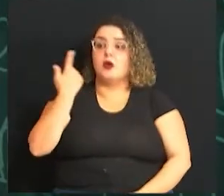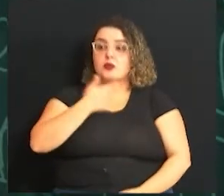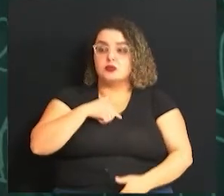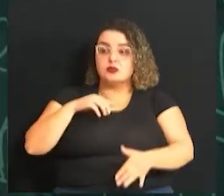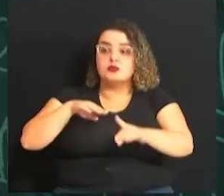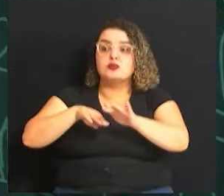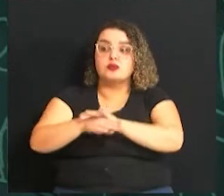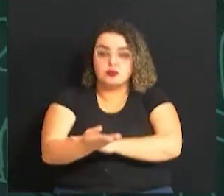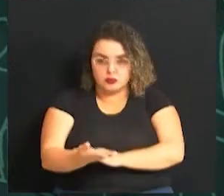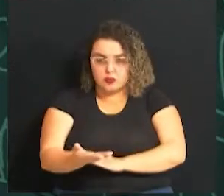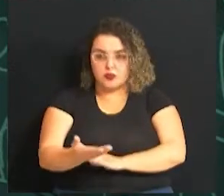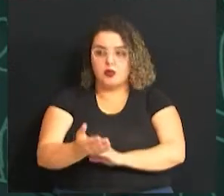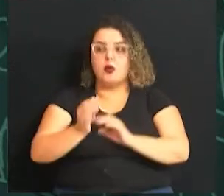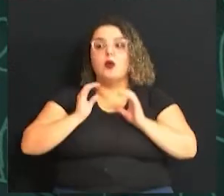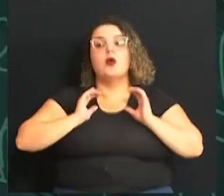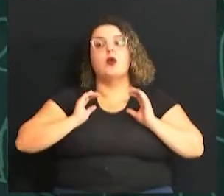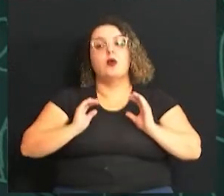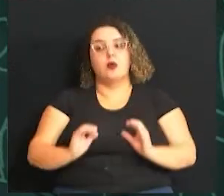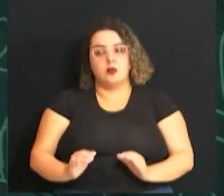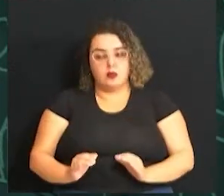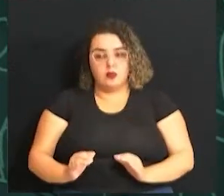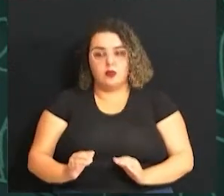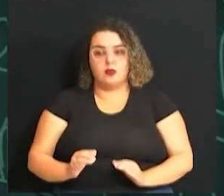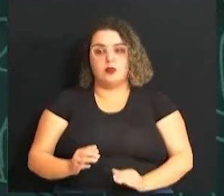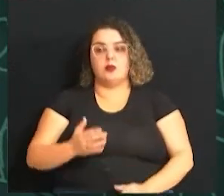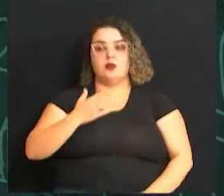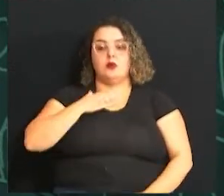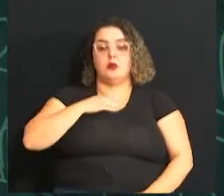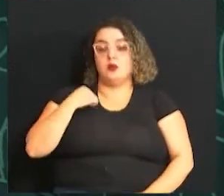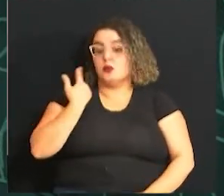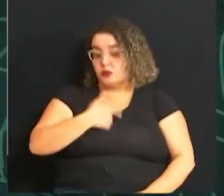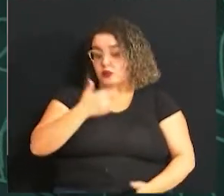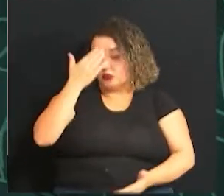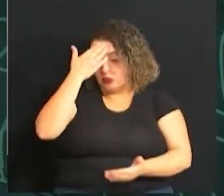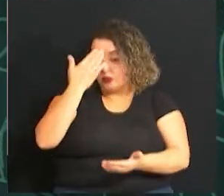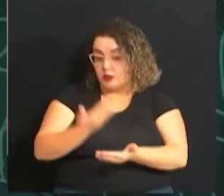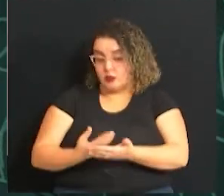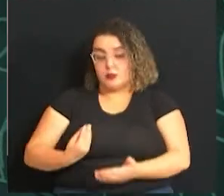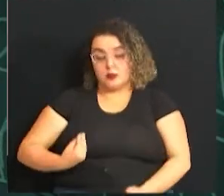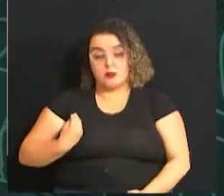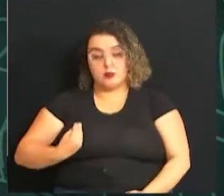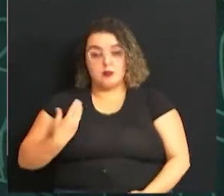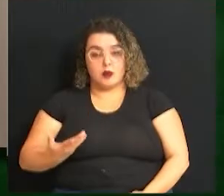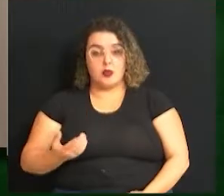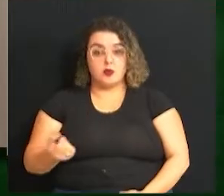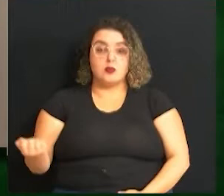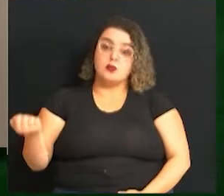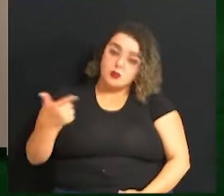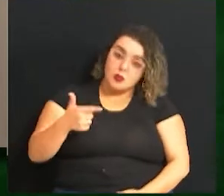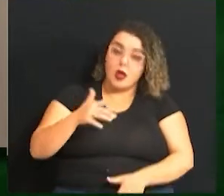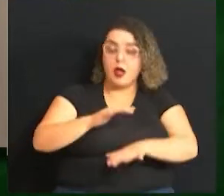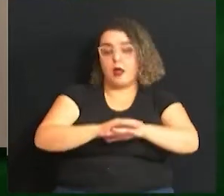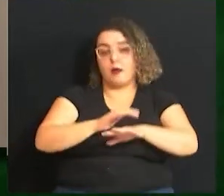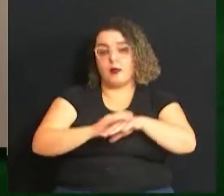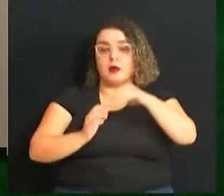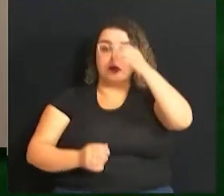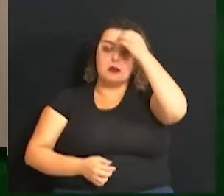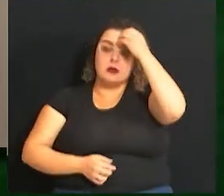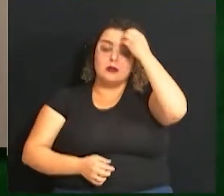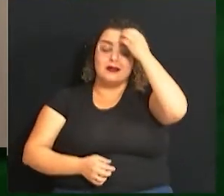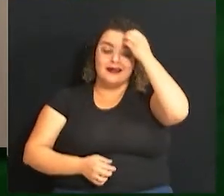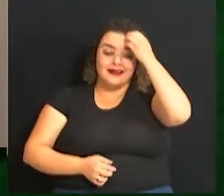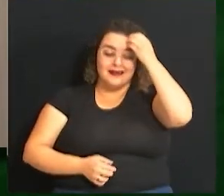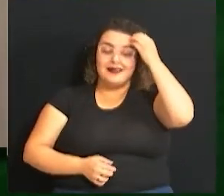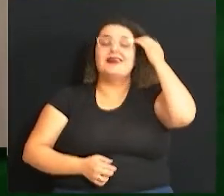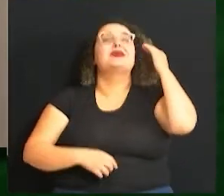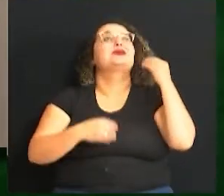aos nossos hábitos, aos nossos comportamentos, às nossas crenças, às nossas vivências, do que a matemática. A gente pensa